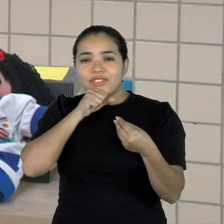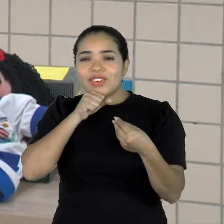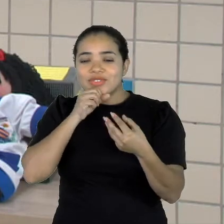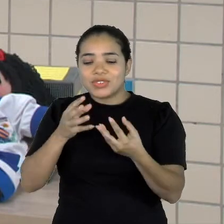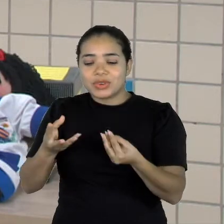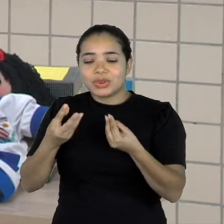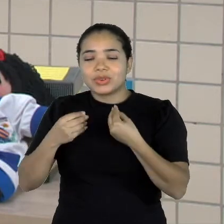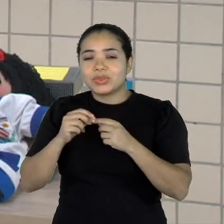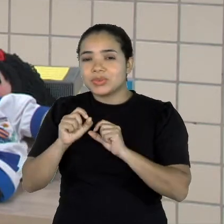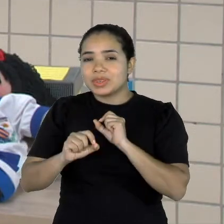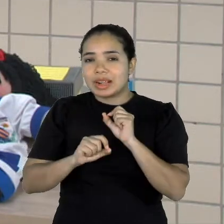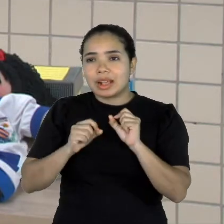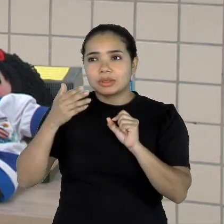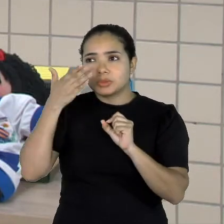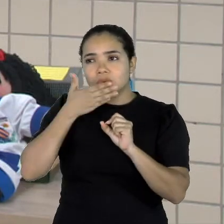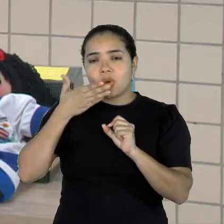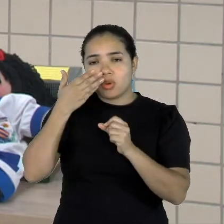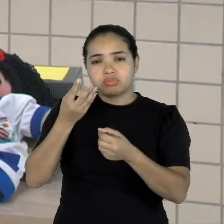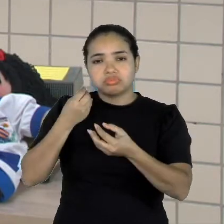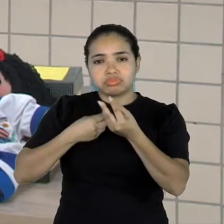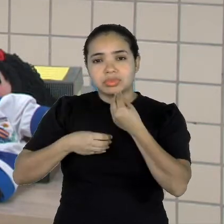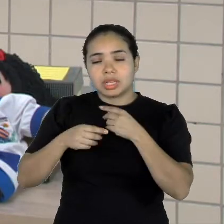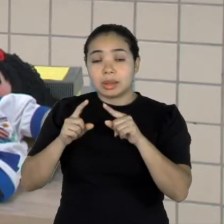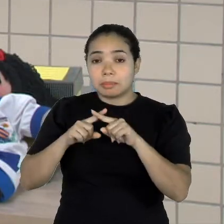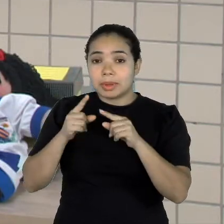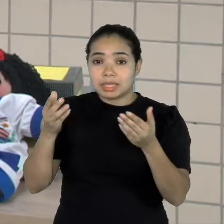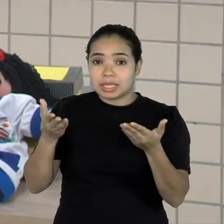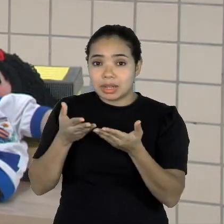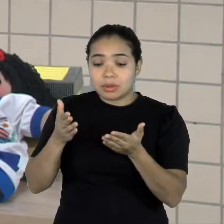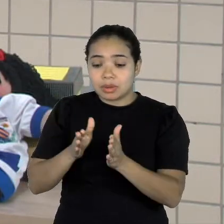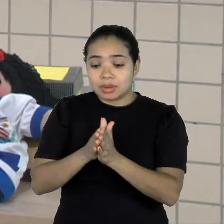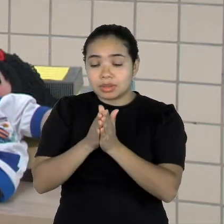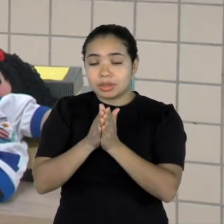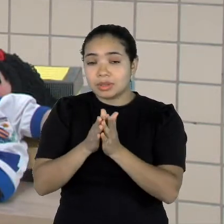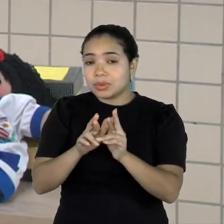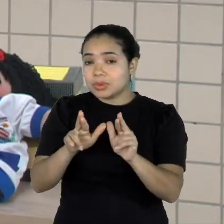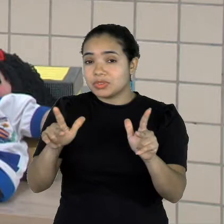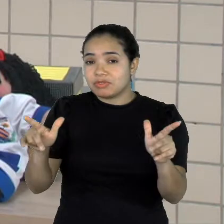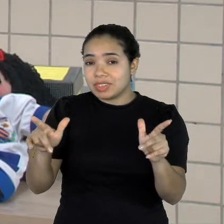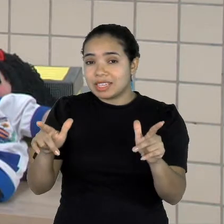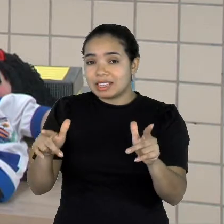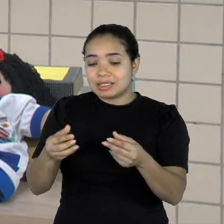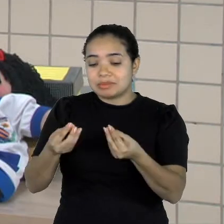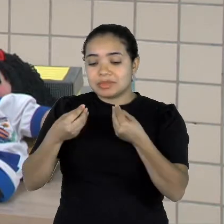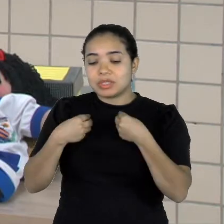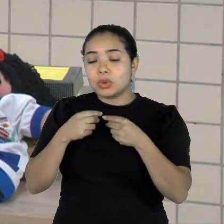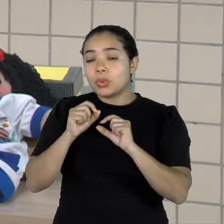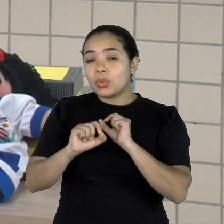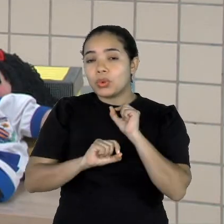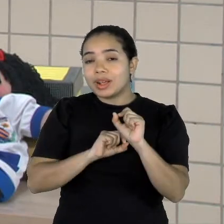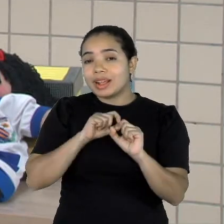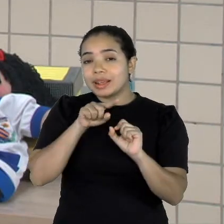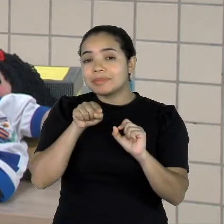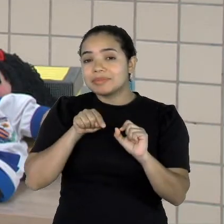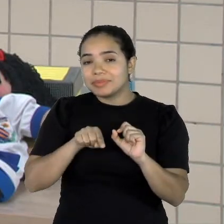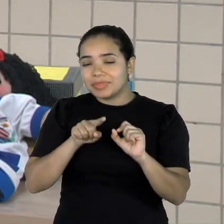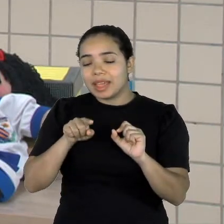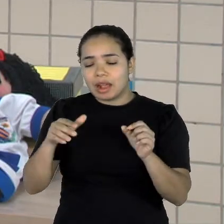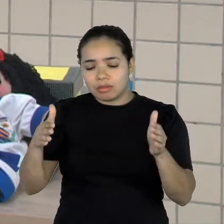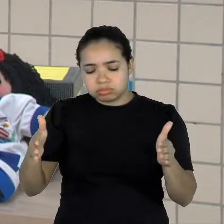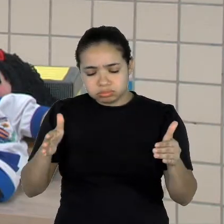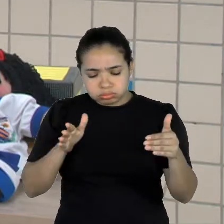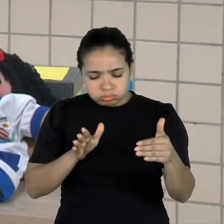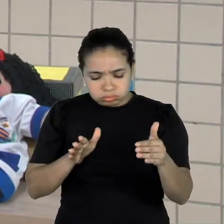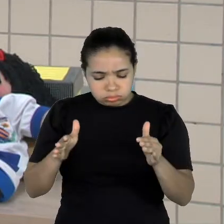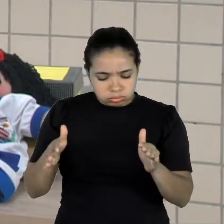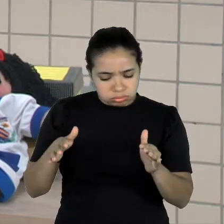sempre ganhava guloseima, mas esse dia em especial, ele ganhou algo diferente. Lembra? Ele ganhou um embrulho, um presente